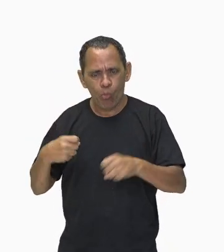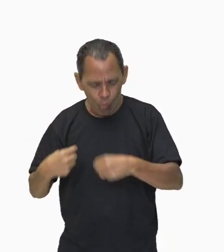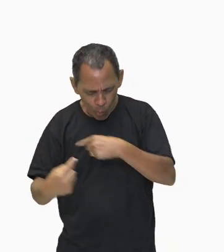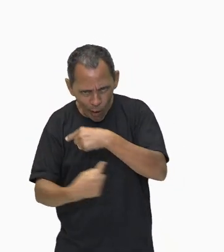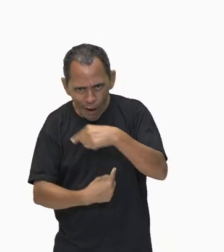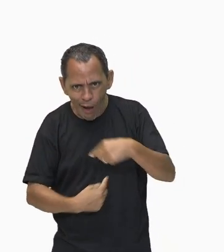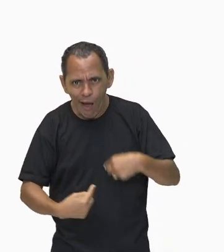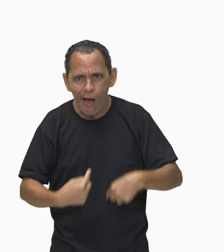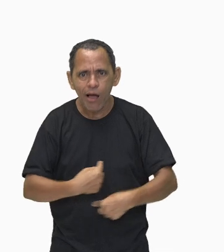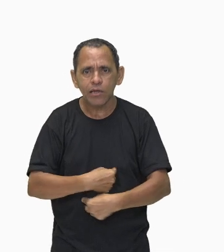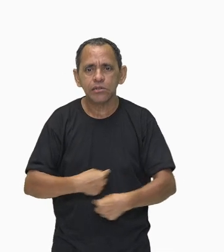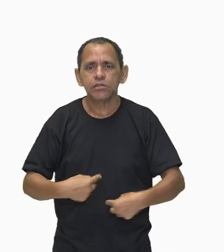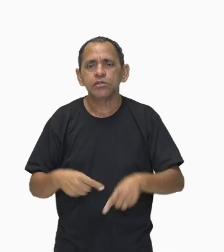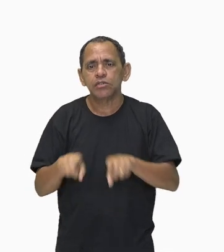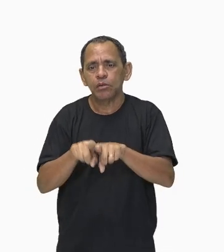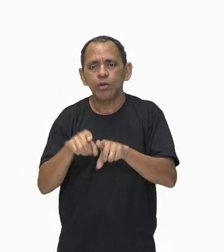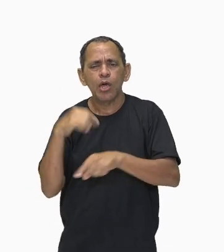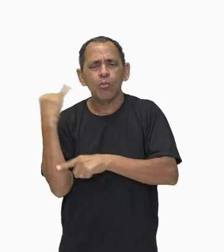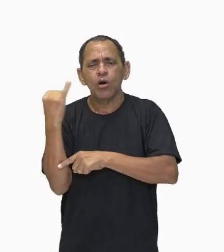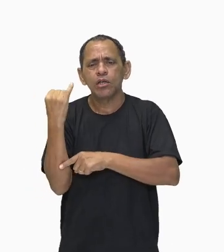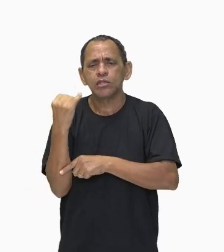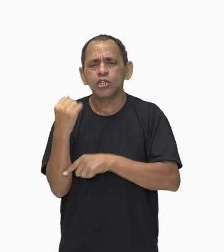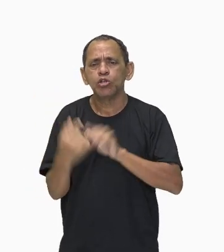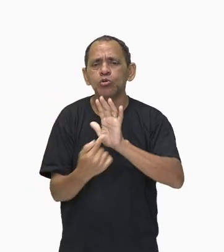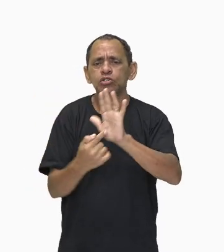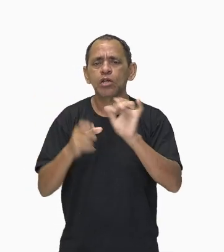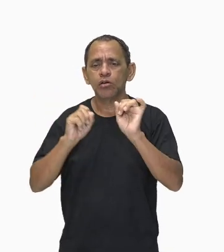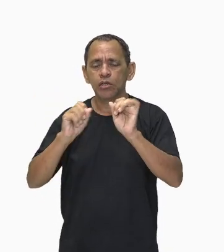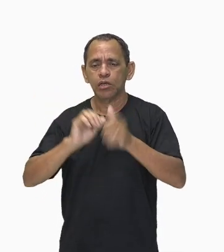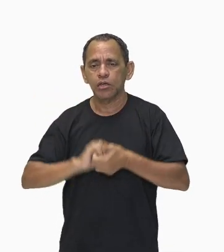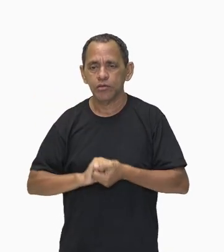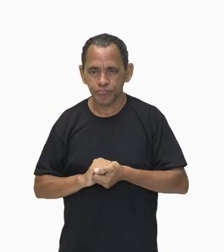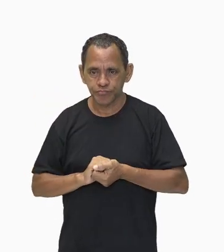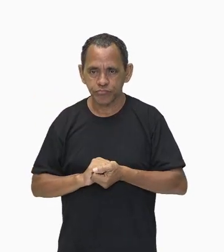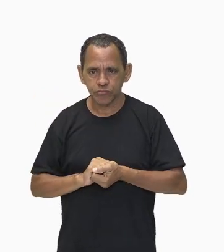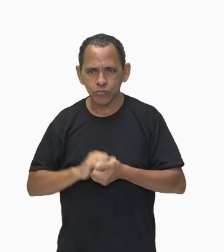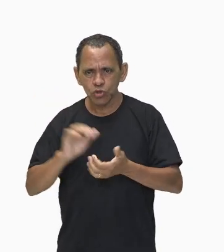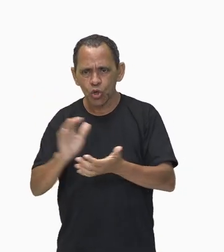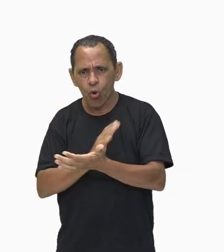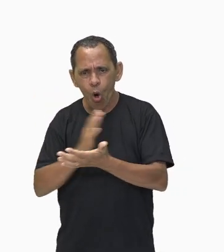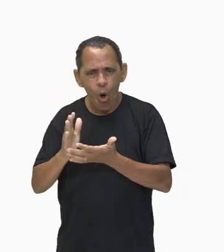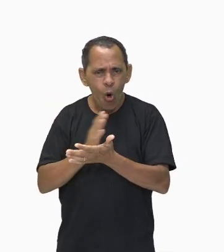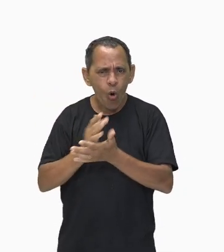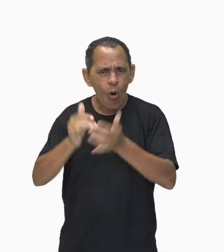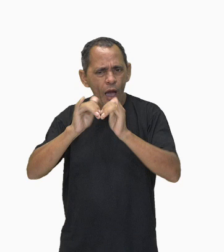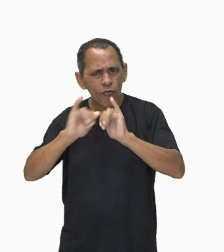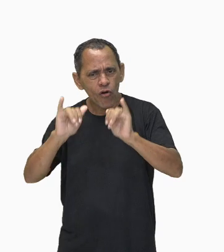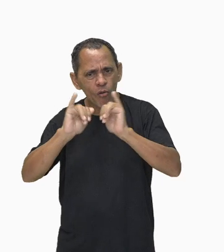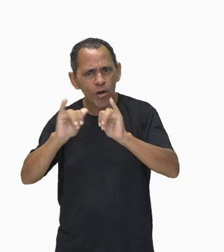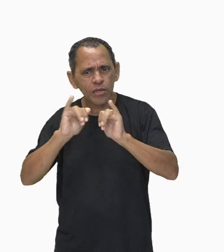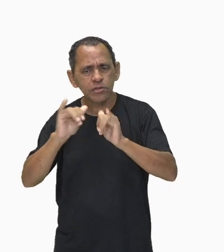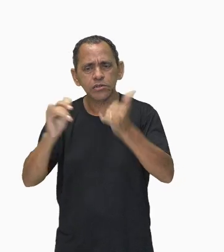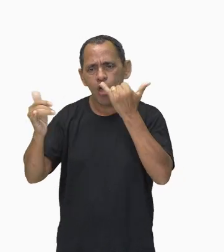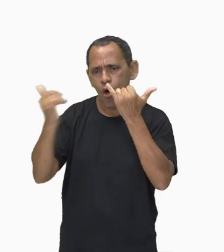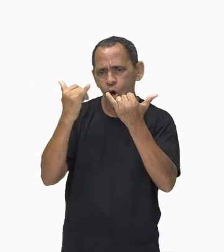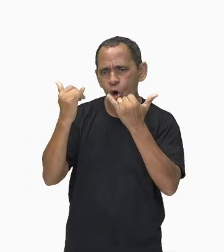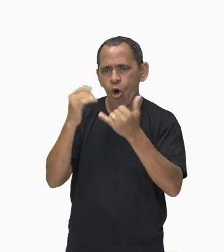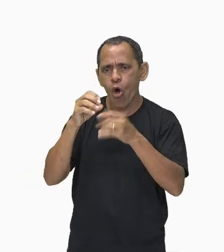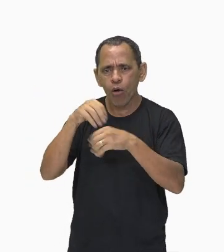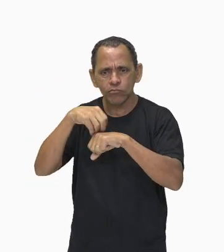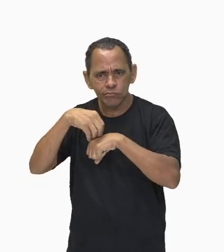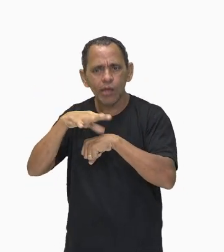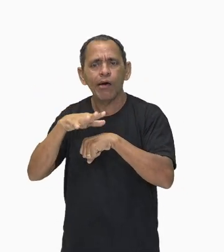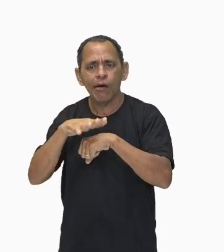É importante citar que qualquer informação passada aqui, né, é uma informação didática, ela não vai funcionar